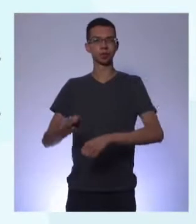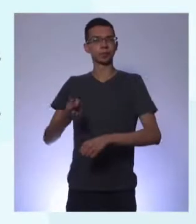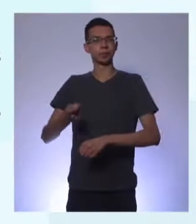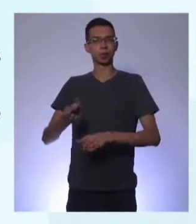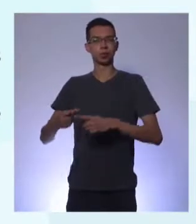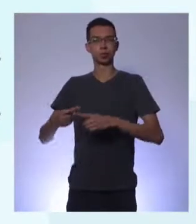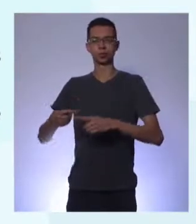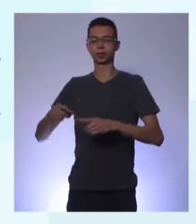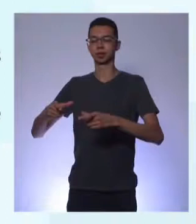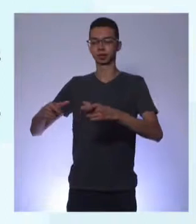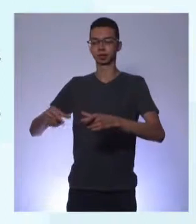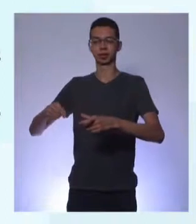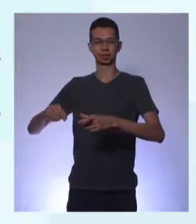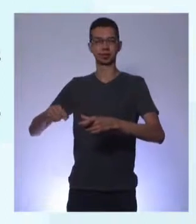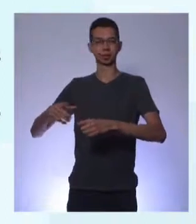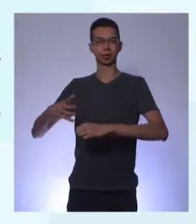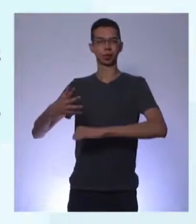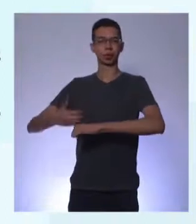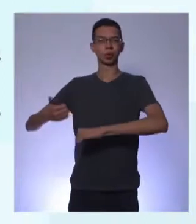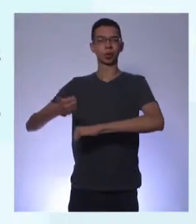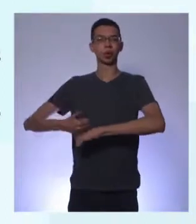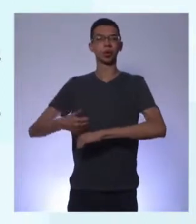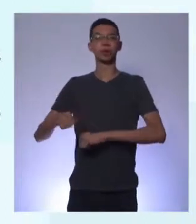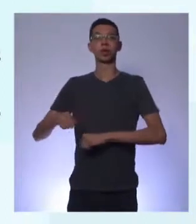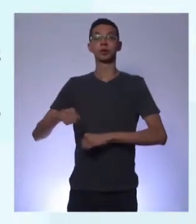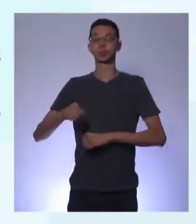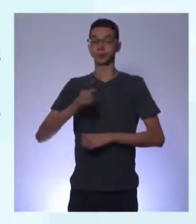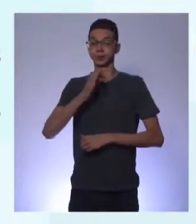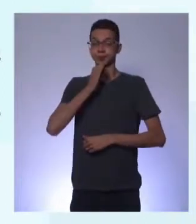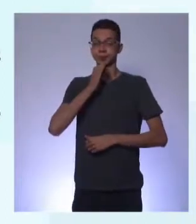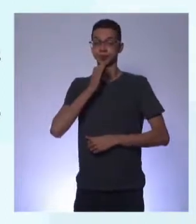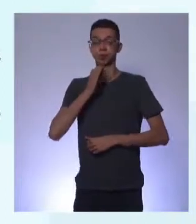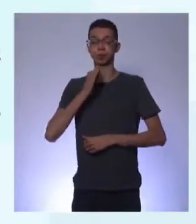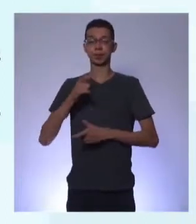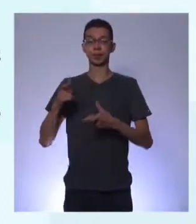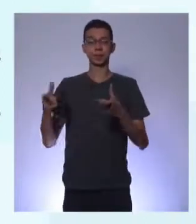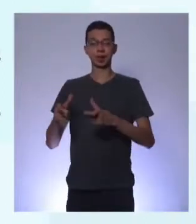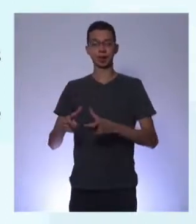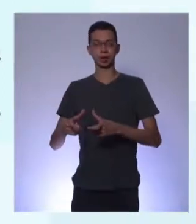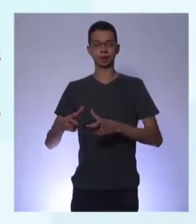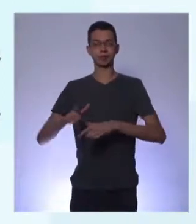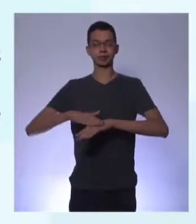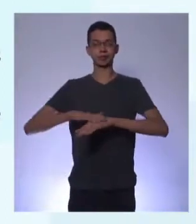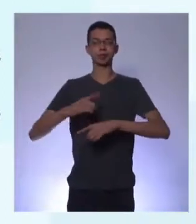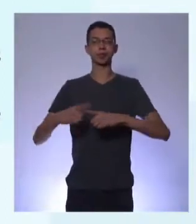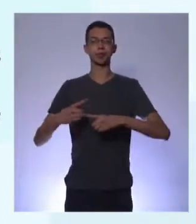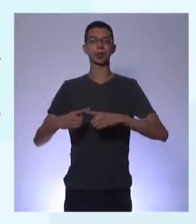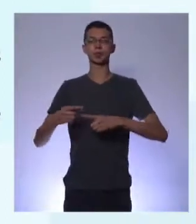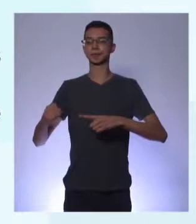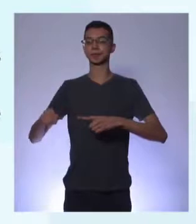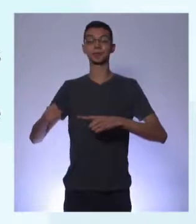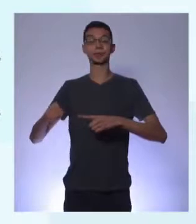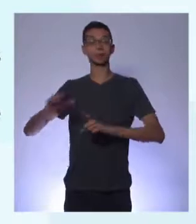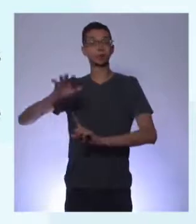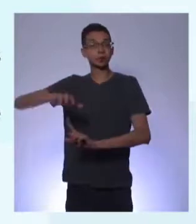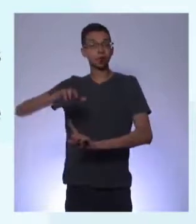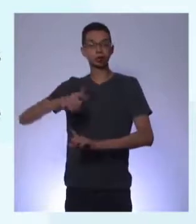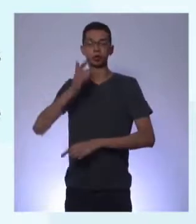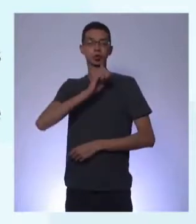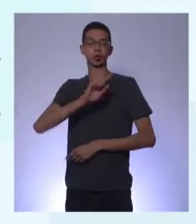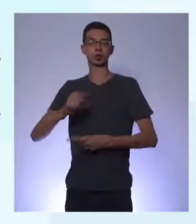da colônia para que eles não forcem a quebra do pacto colonial e consigam